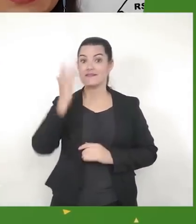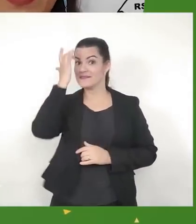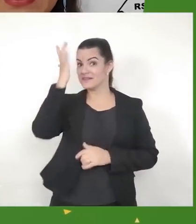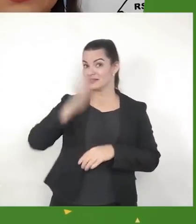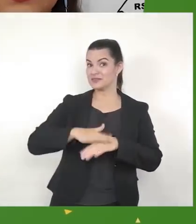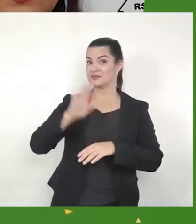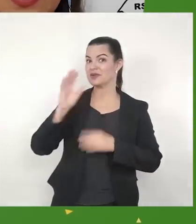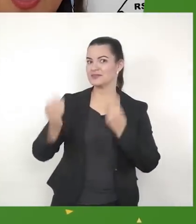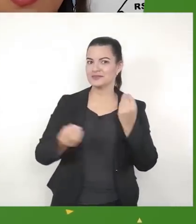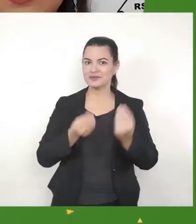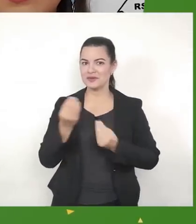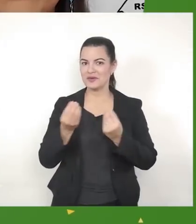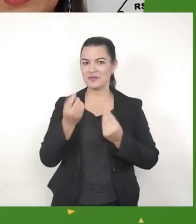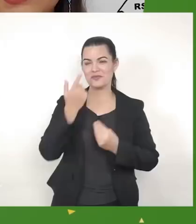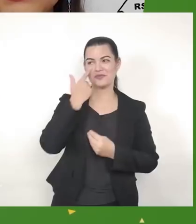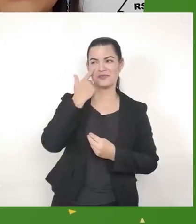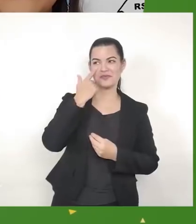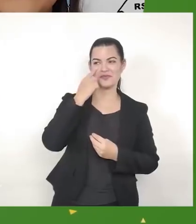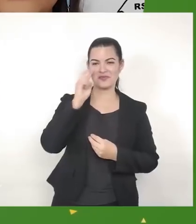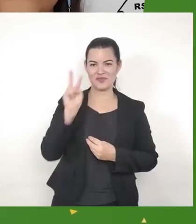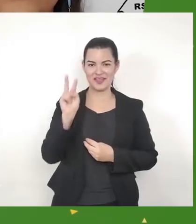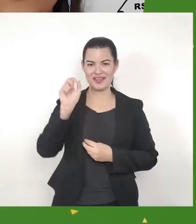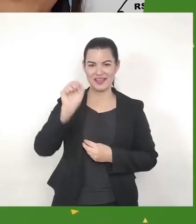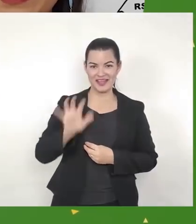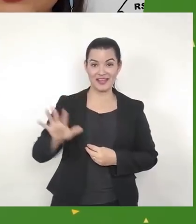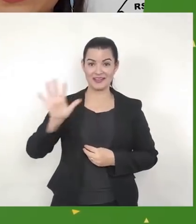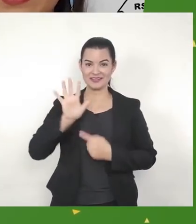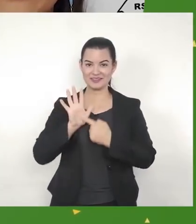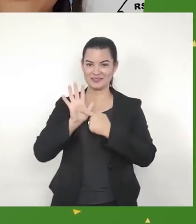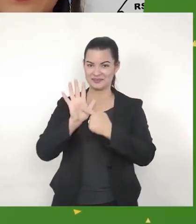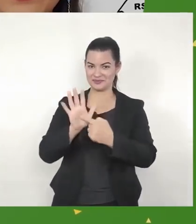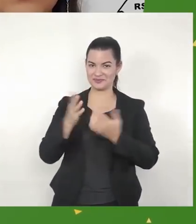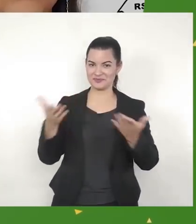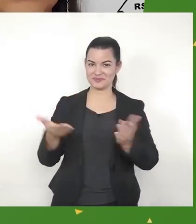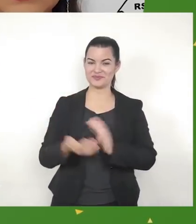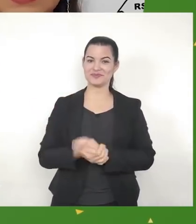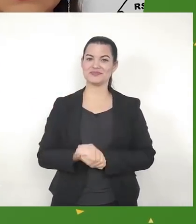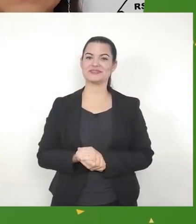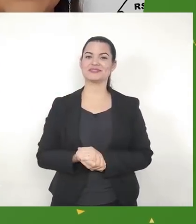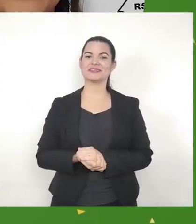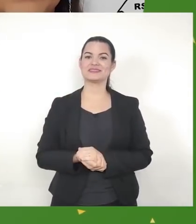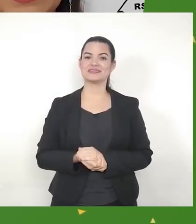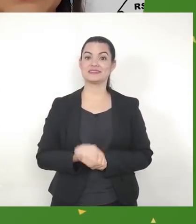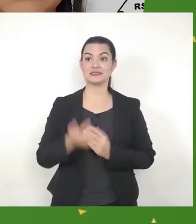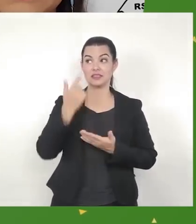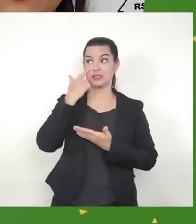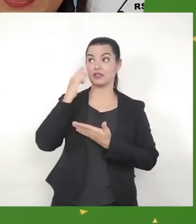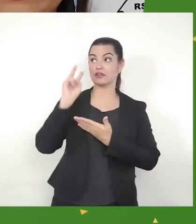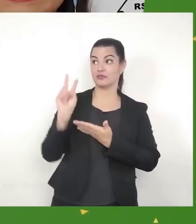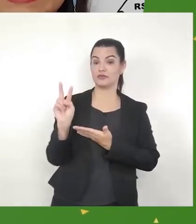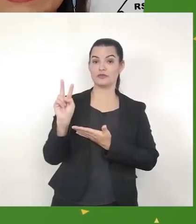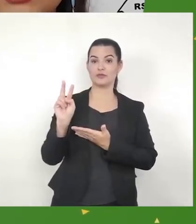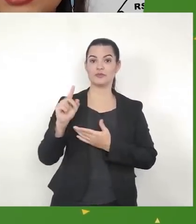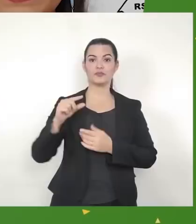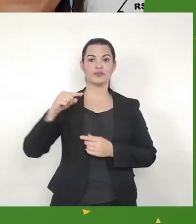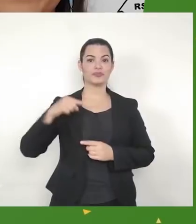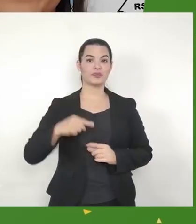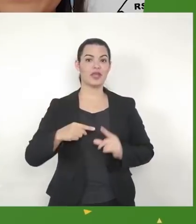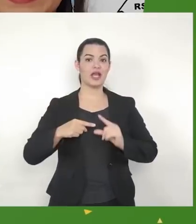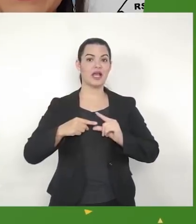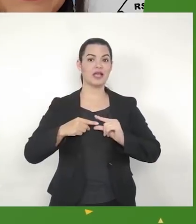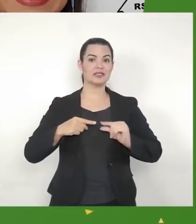ainda mais fácil, olha a imagem que eu vou compartilhar aí com vocês. Estão vendo essa